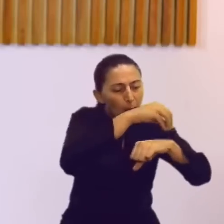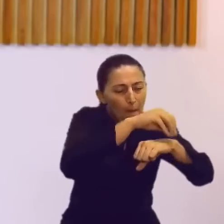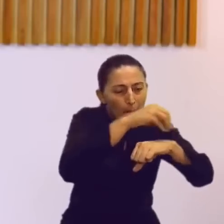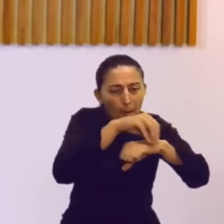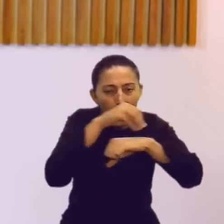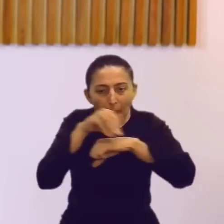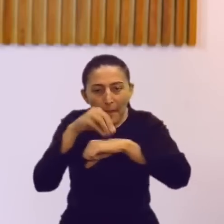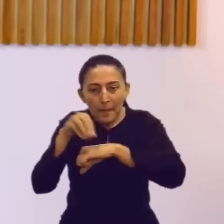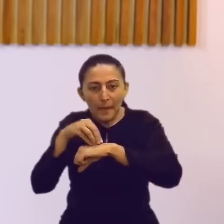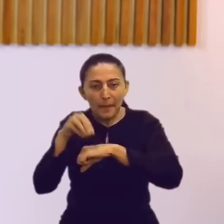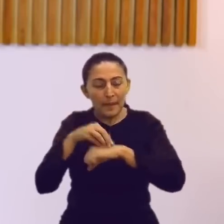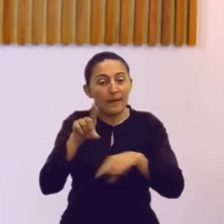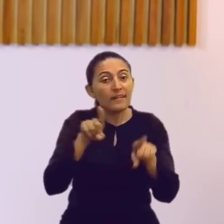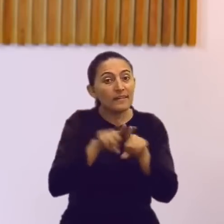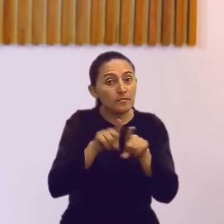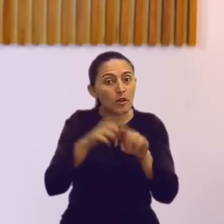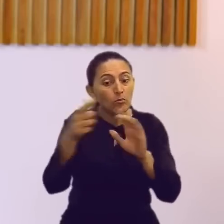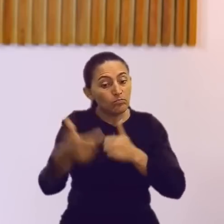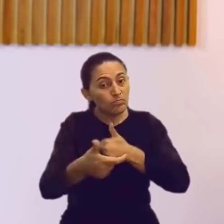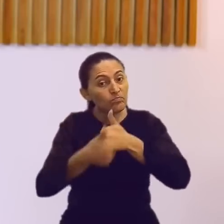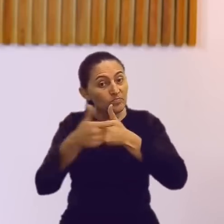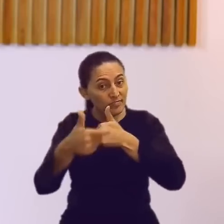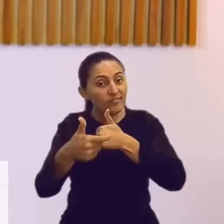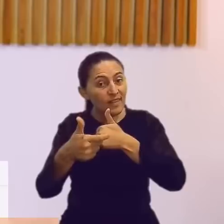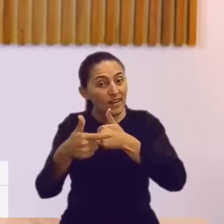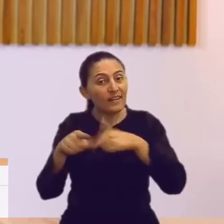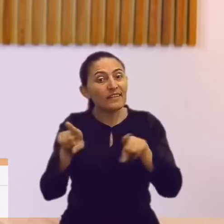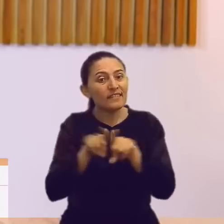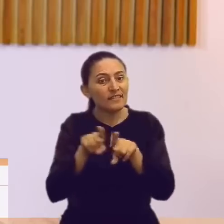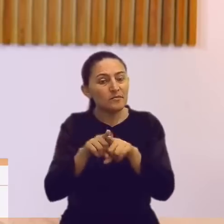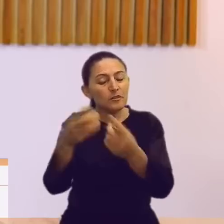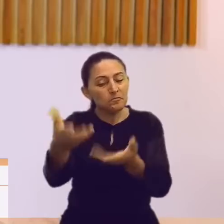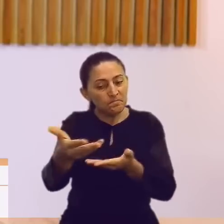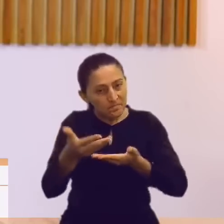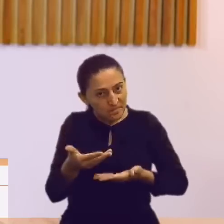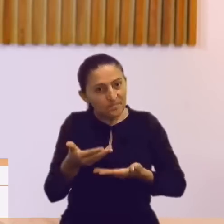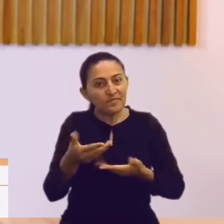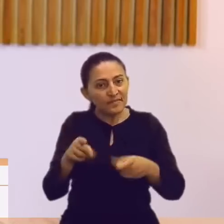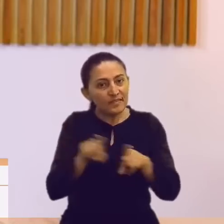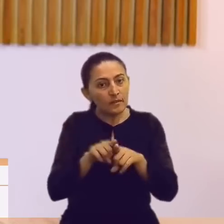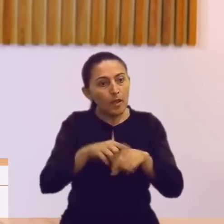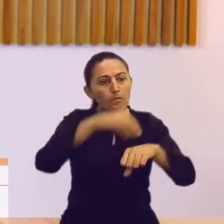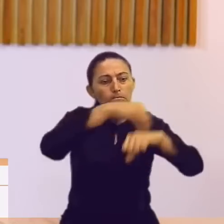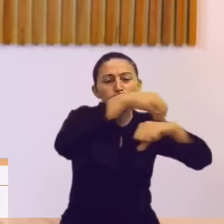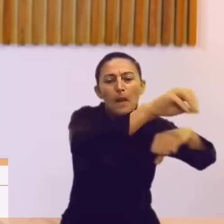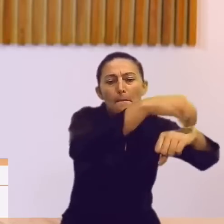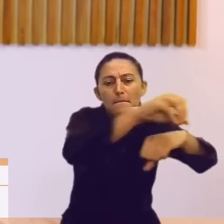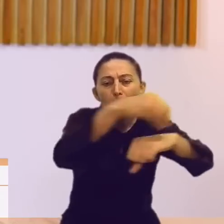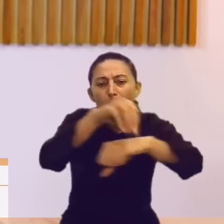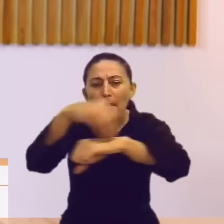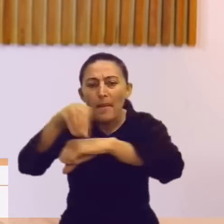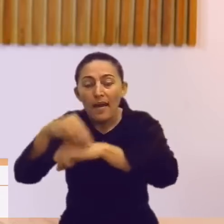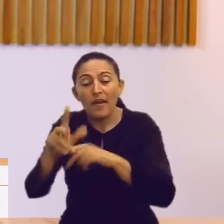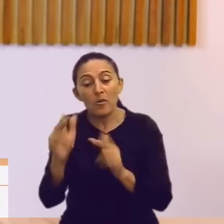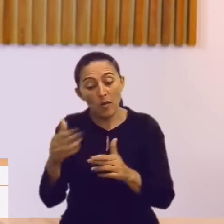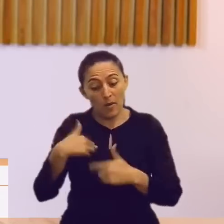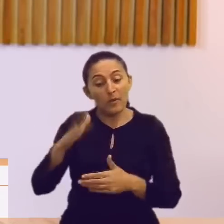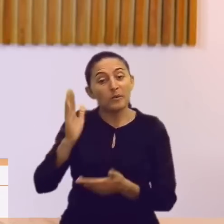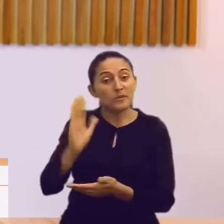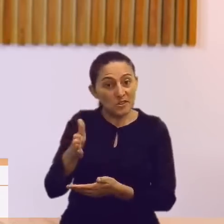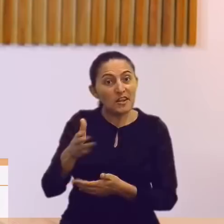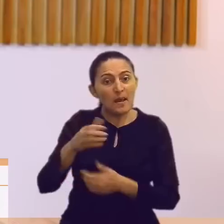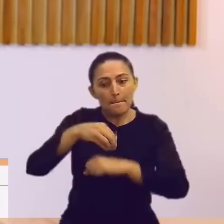momento, além de você deixar o seu like, eu quero fazer um convite para que você possa compartilhar, assim como eu acabei de compartilhar com outras